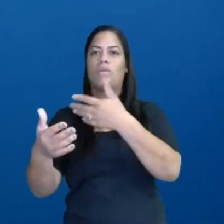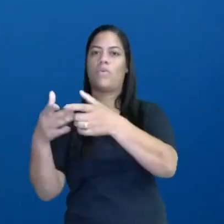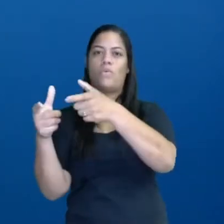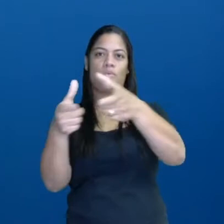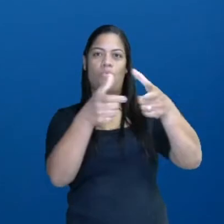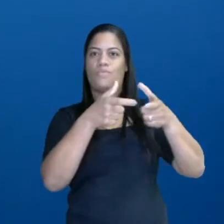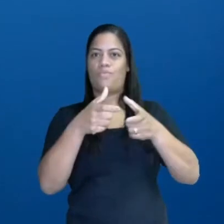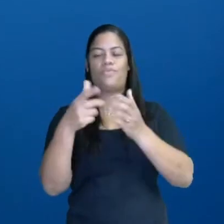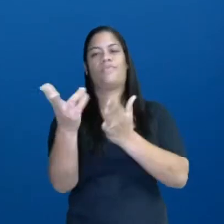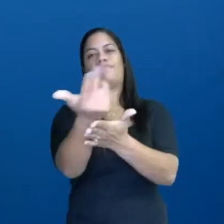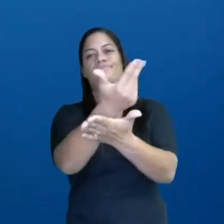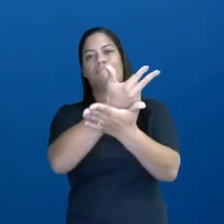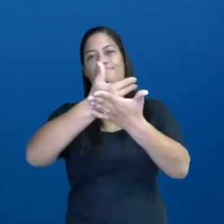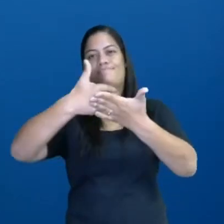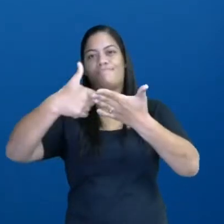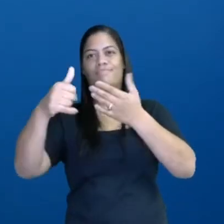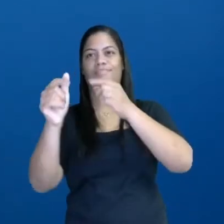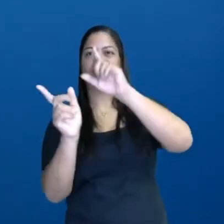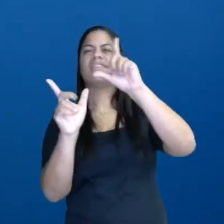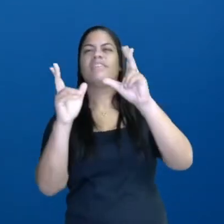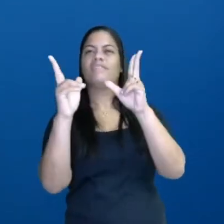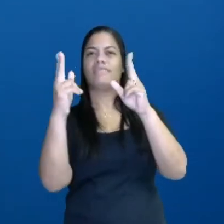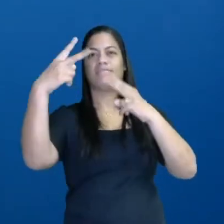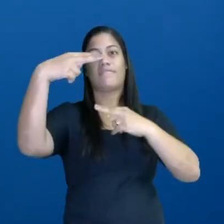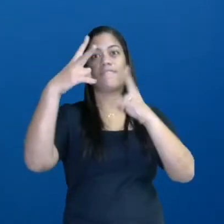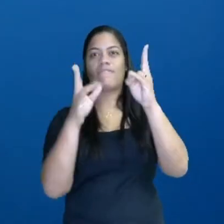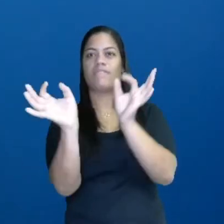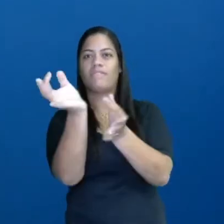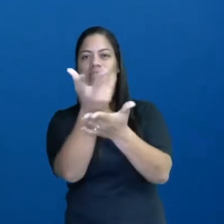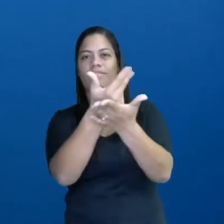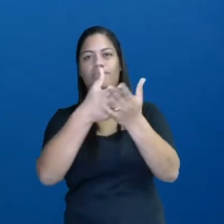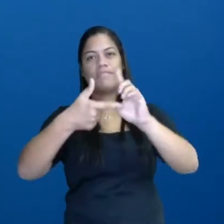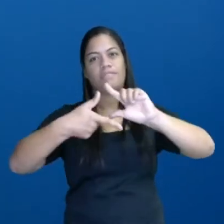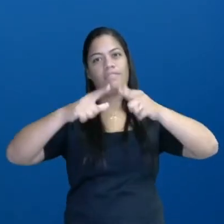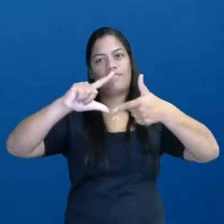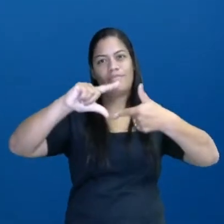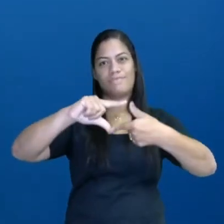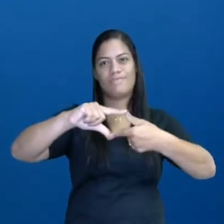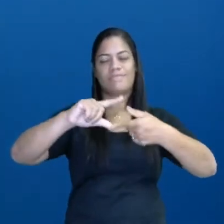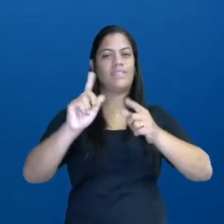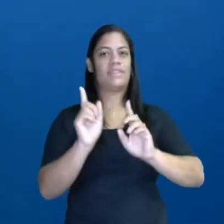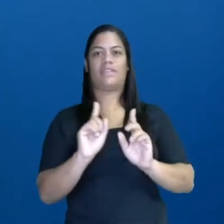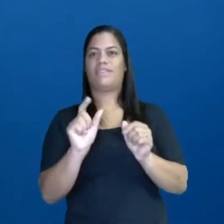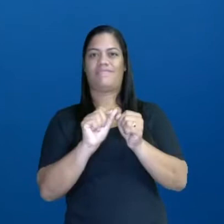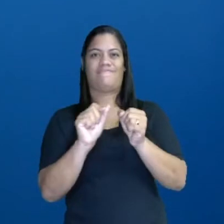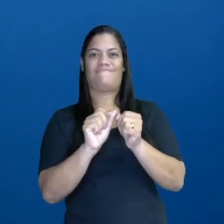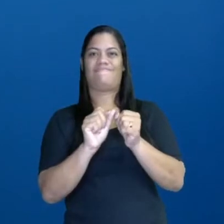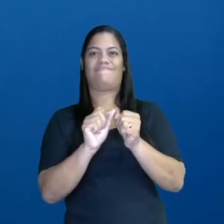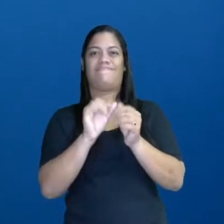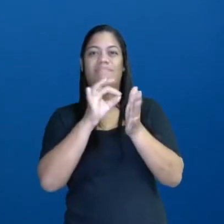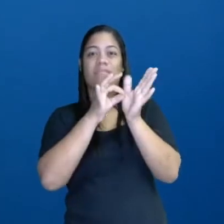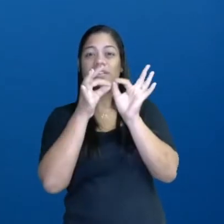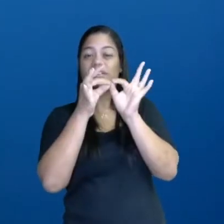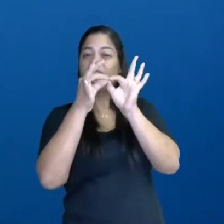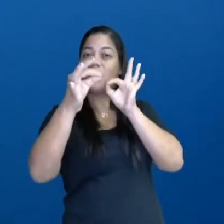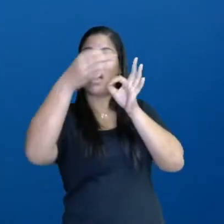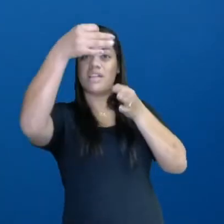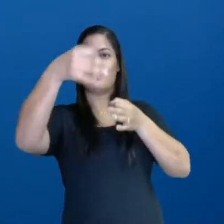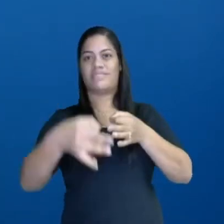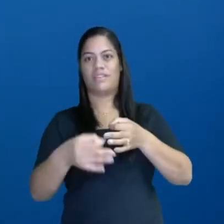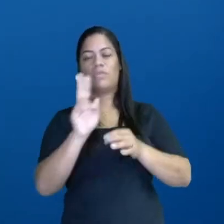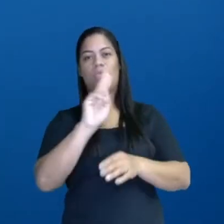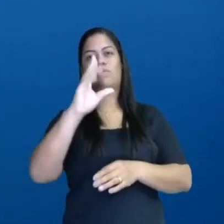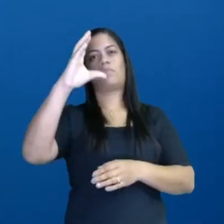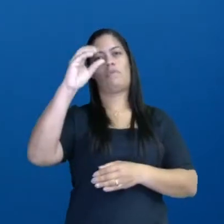parte do polígono. Então, se você ver que ele não, em alguma parte desse polígono não vai se encaixar, então não adianta, tá? Ele